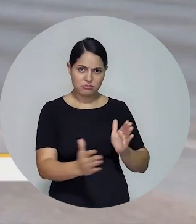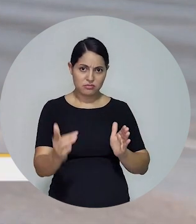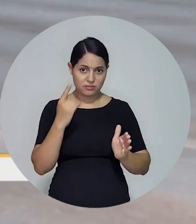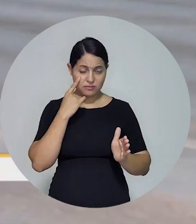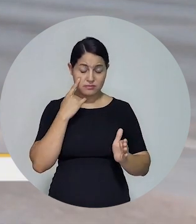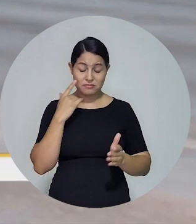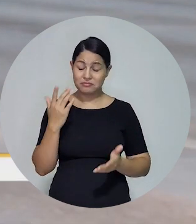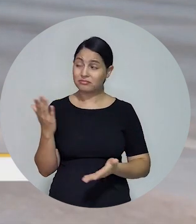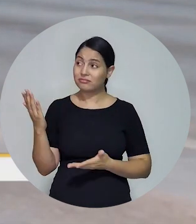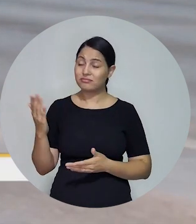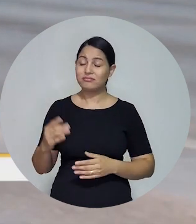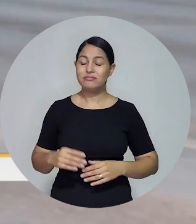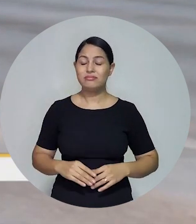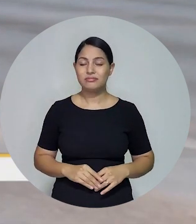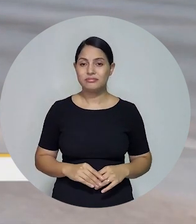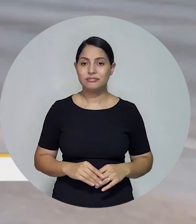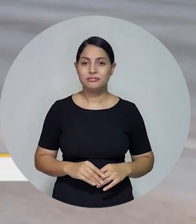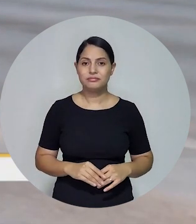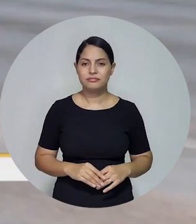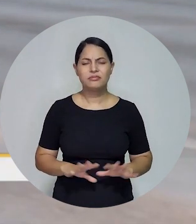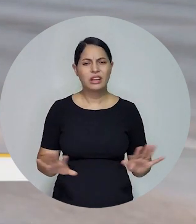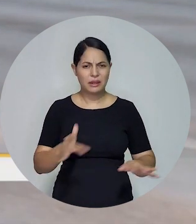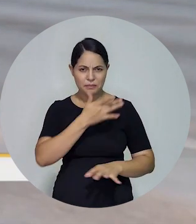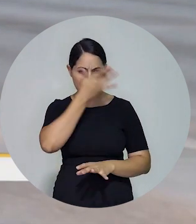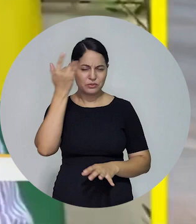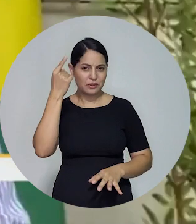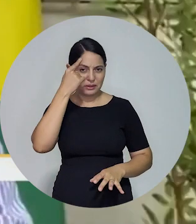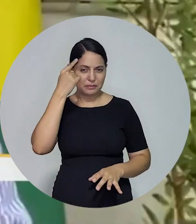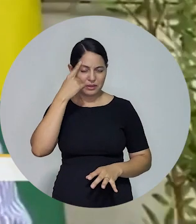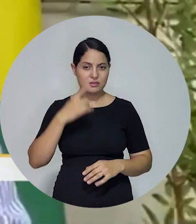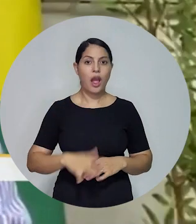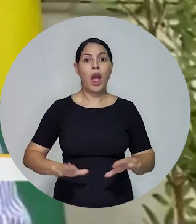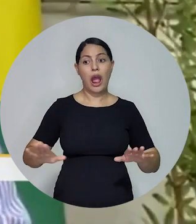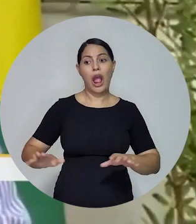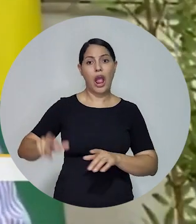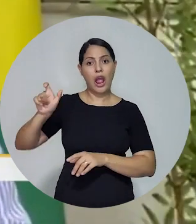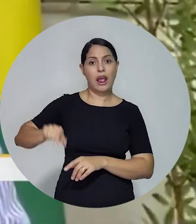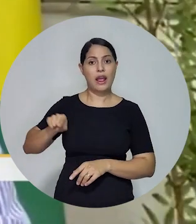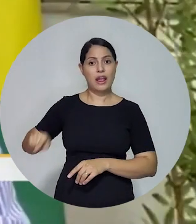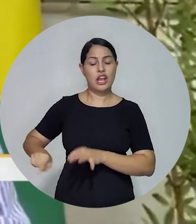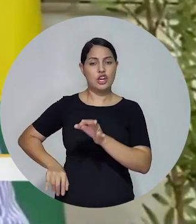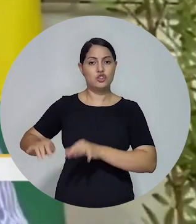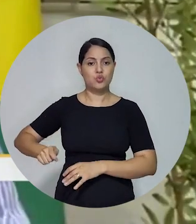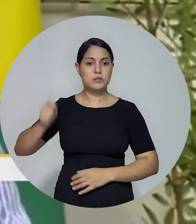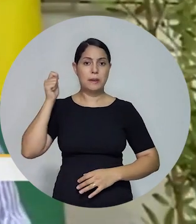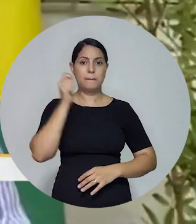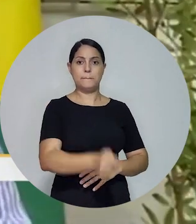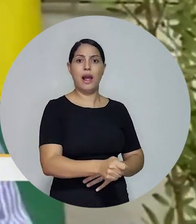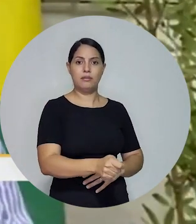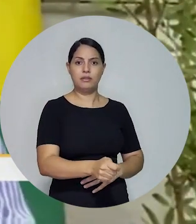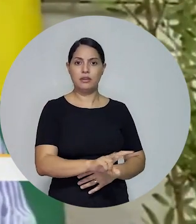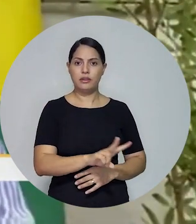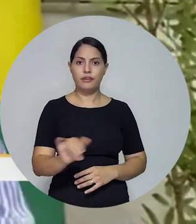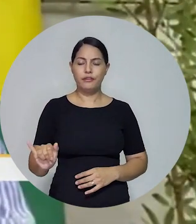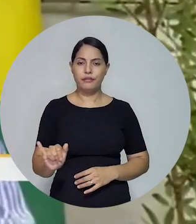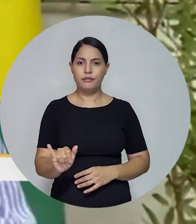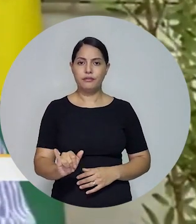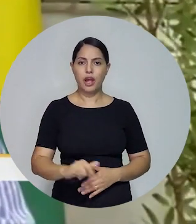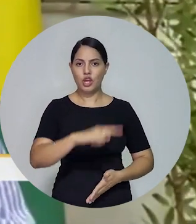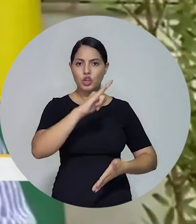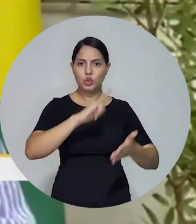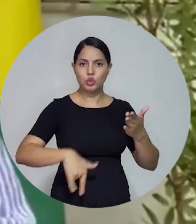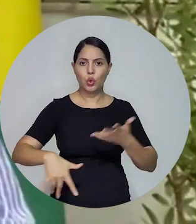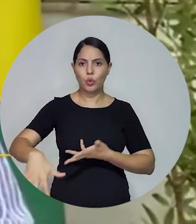rito que precisa ser seguido. Então vamos ouvi-la. Ao contrário do que muita gente pensa, o juiz não pode, já de